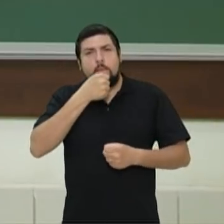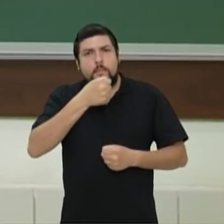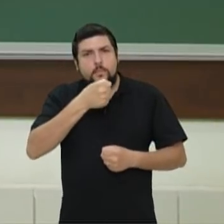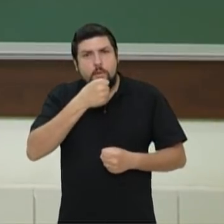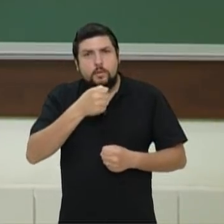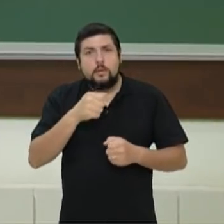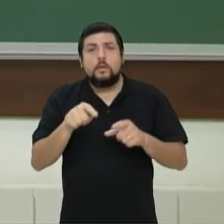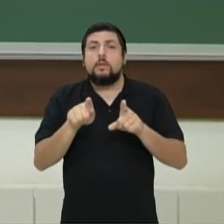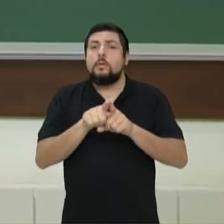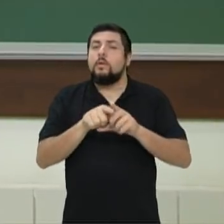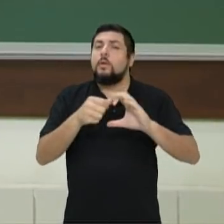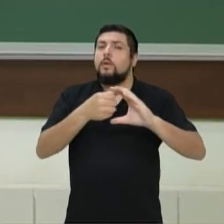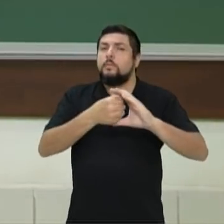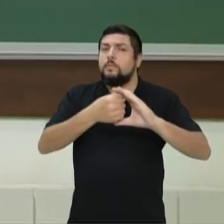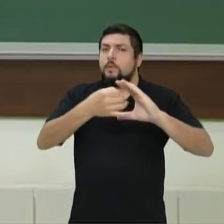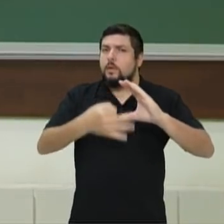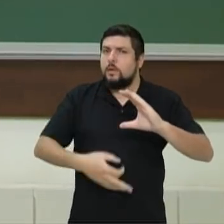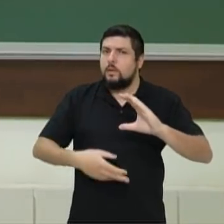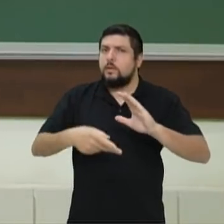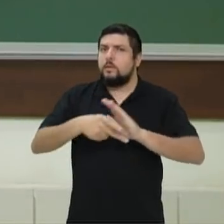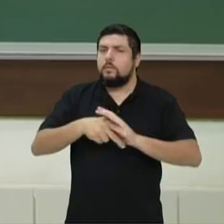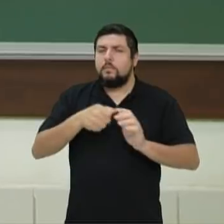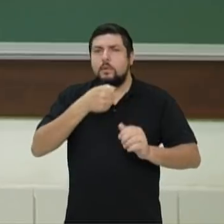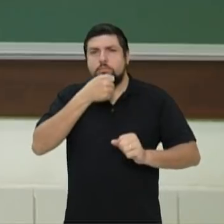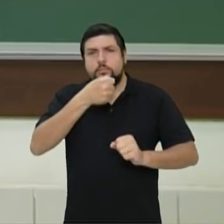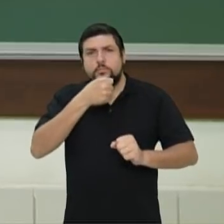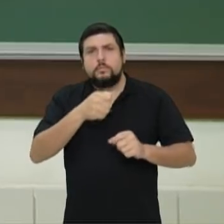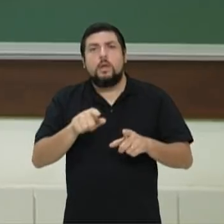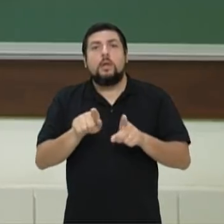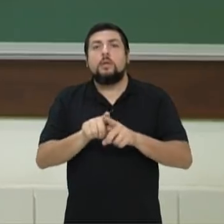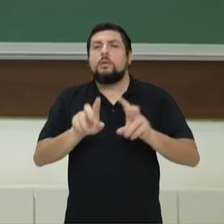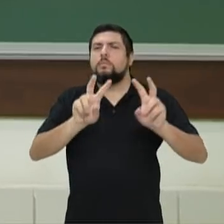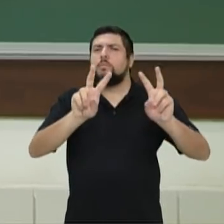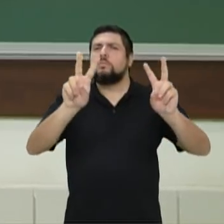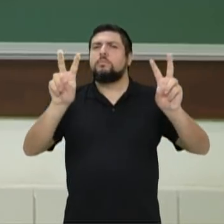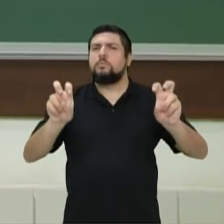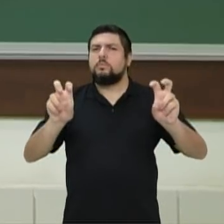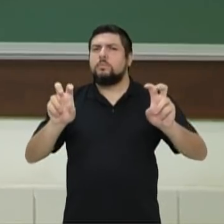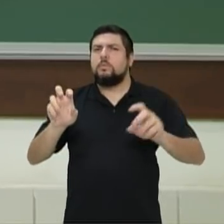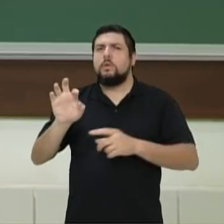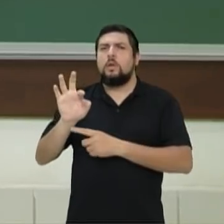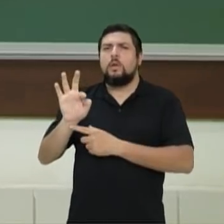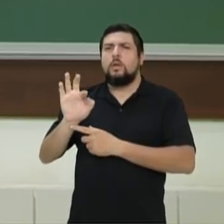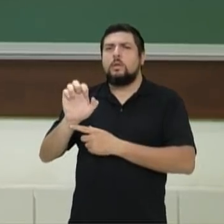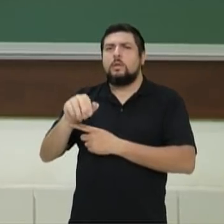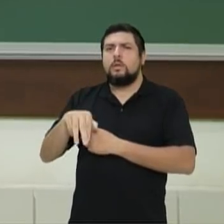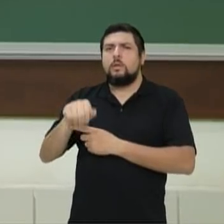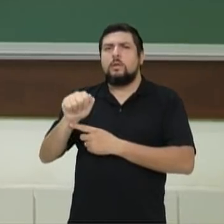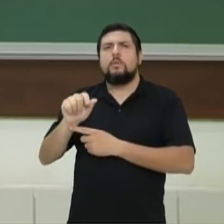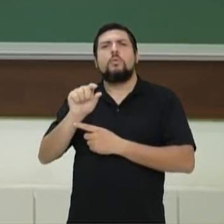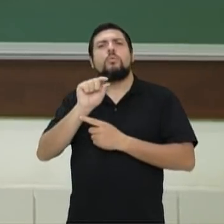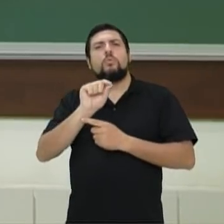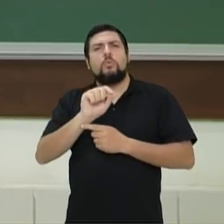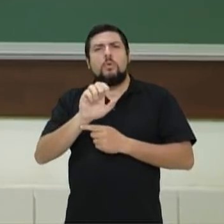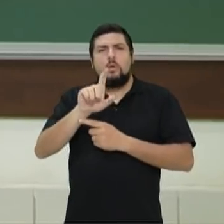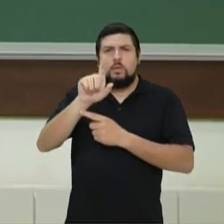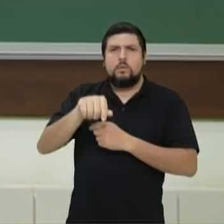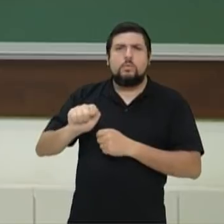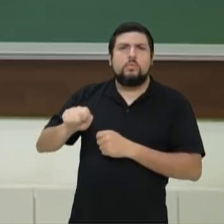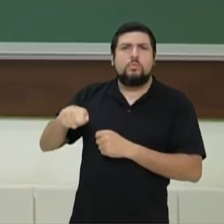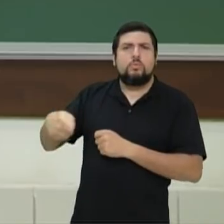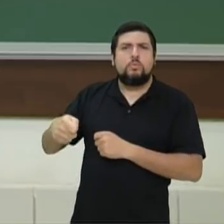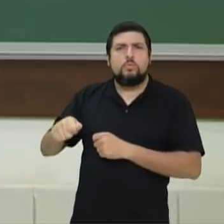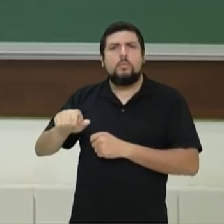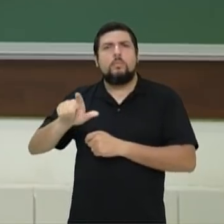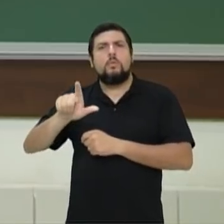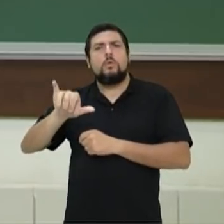algumas características de reportagem e falamos o tema, né, dessa reportagem que foi a questão do